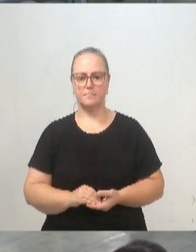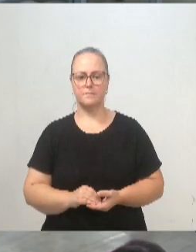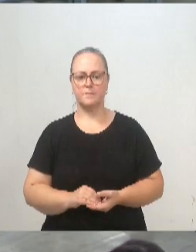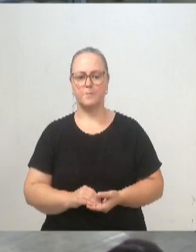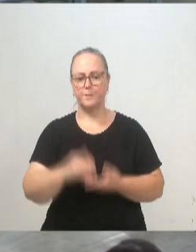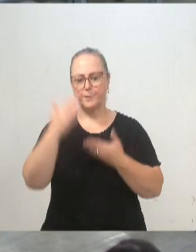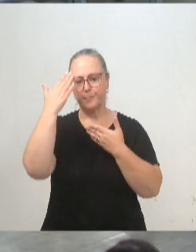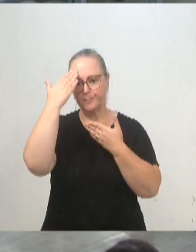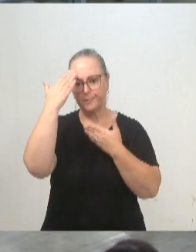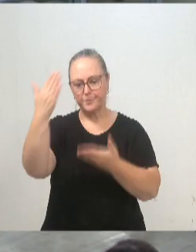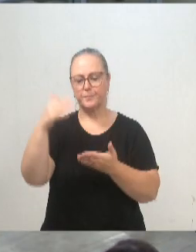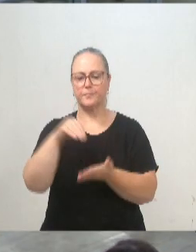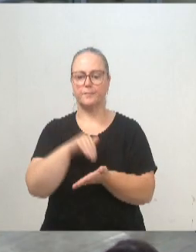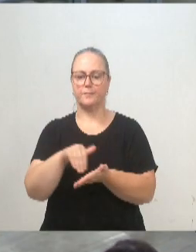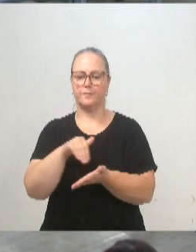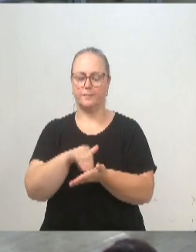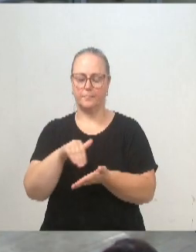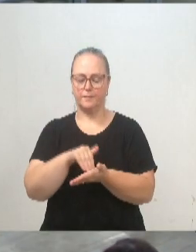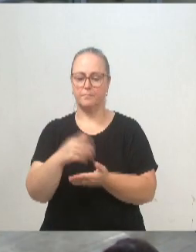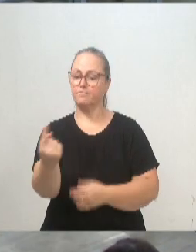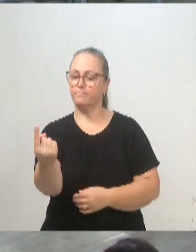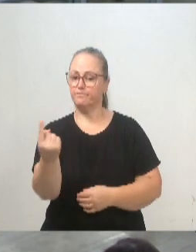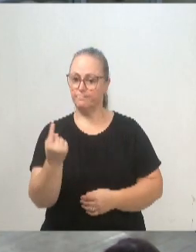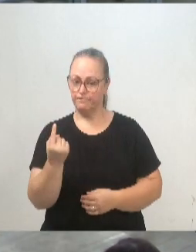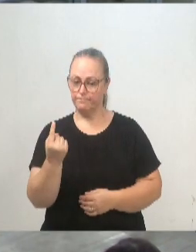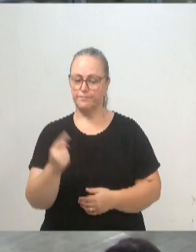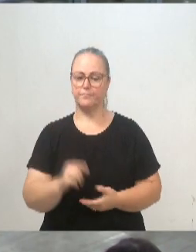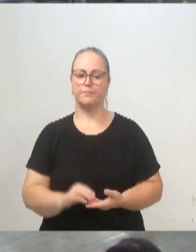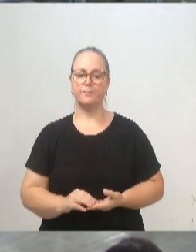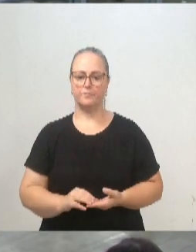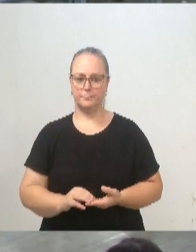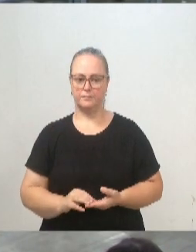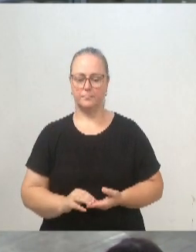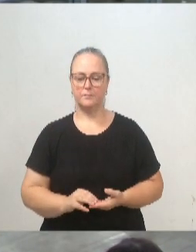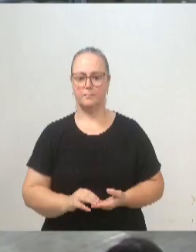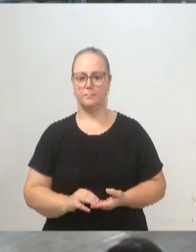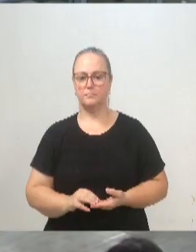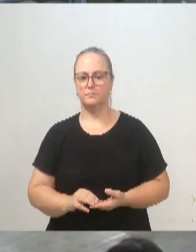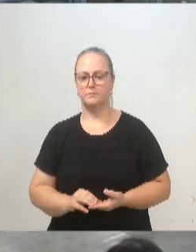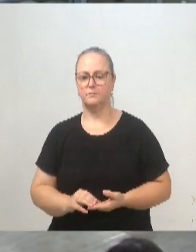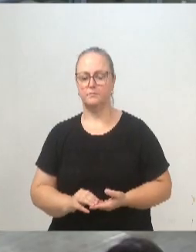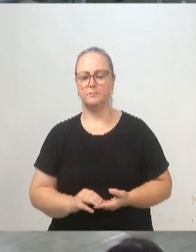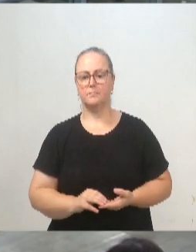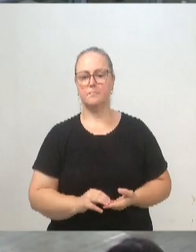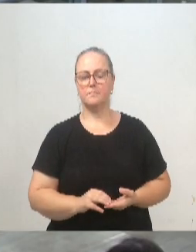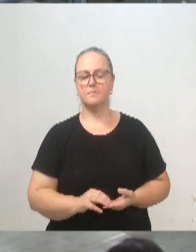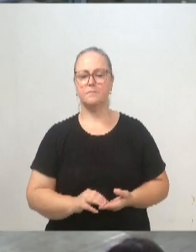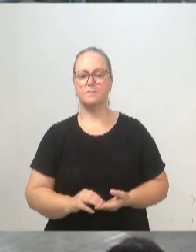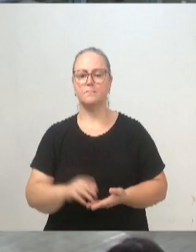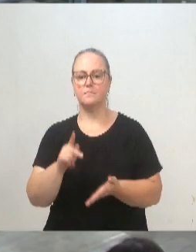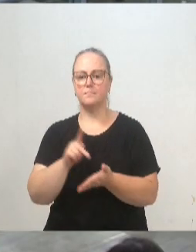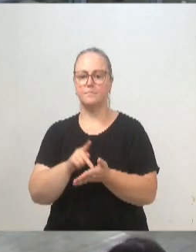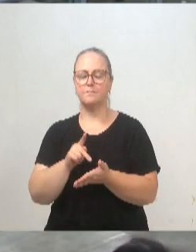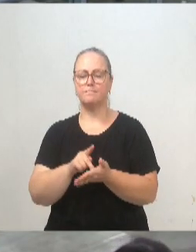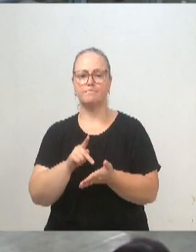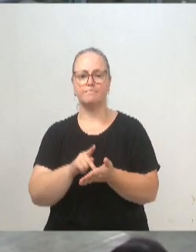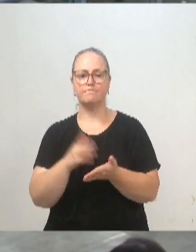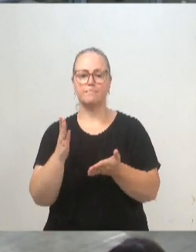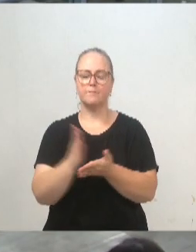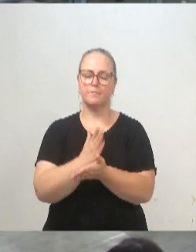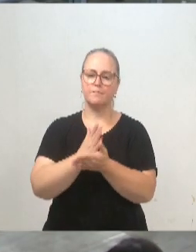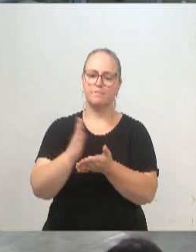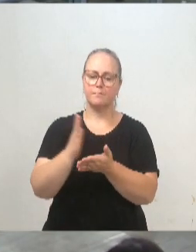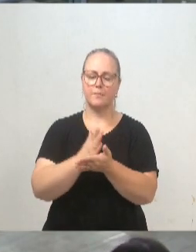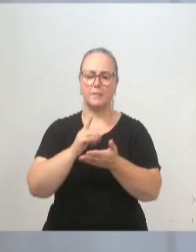Obrigado, secretário, por ter vindo a esta casa. Eu, na verdade, não fui contemplado nas suas explicações com algumas